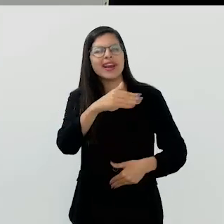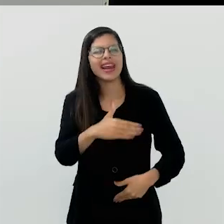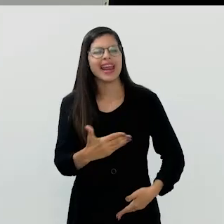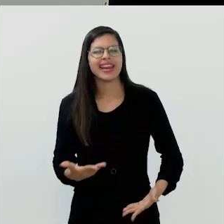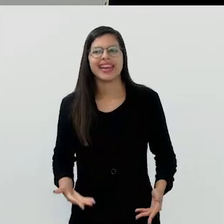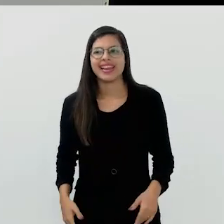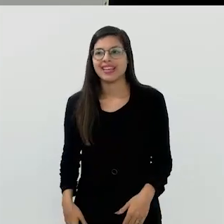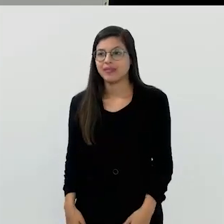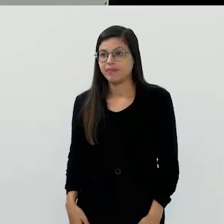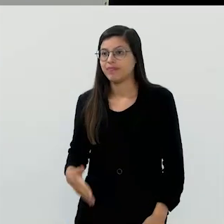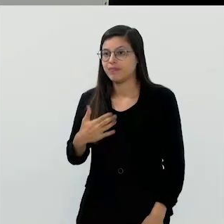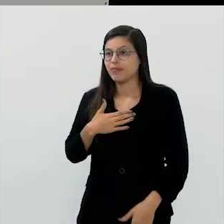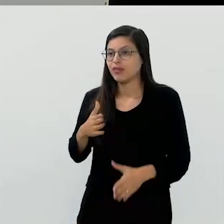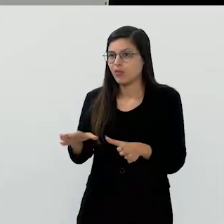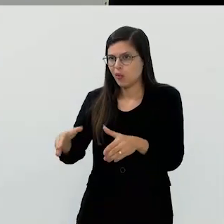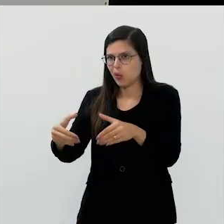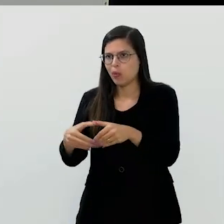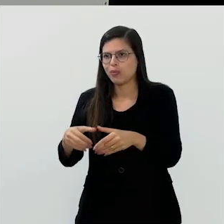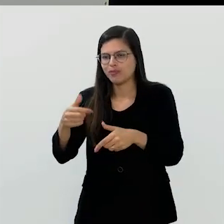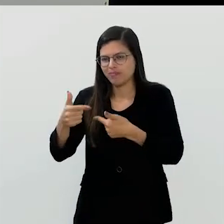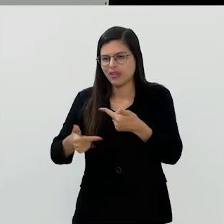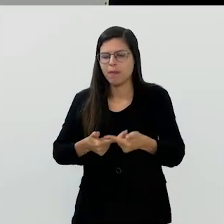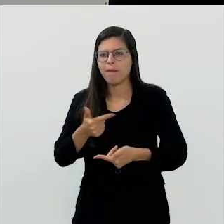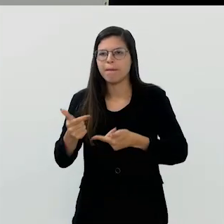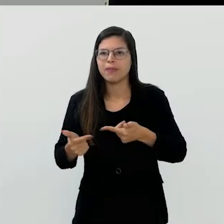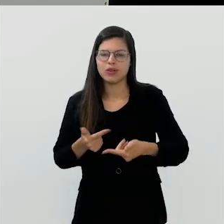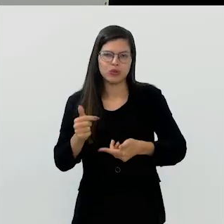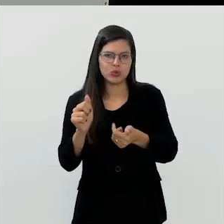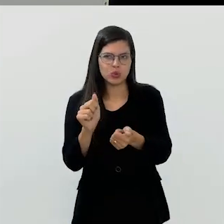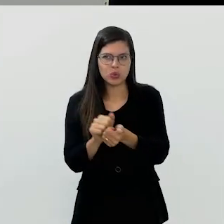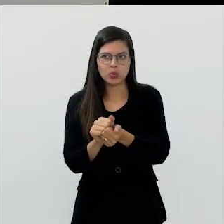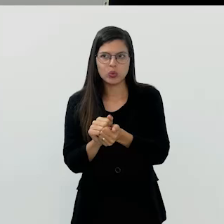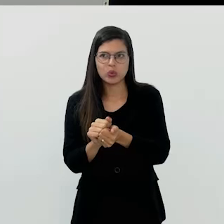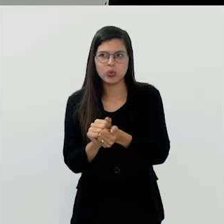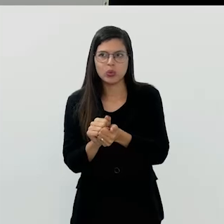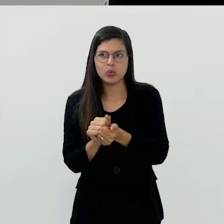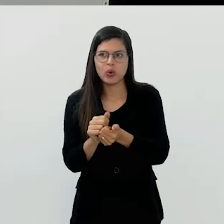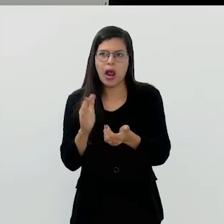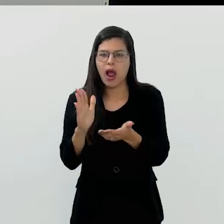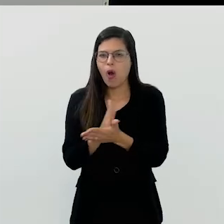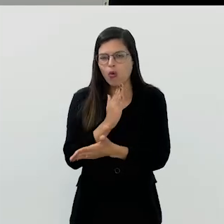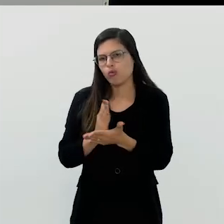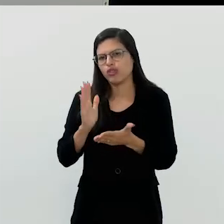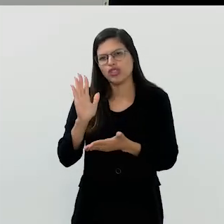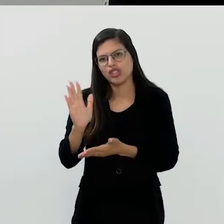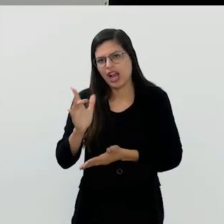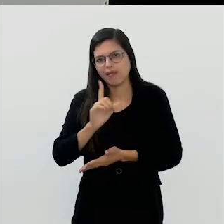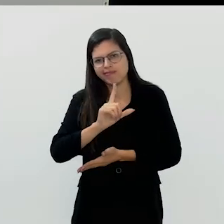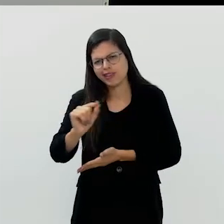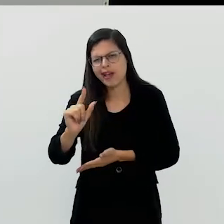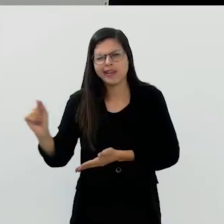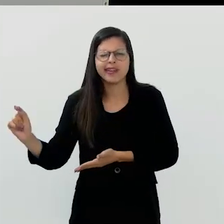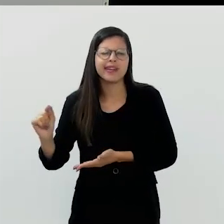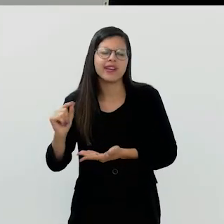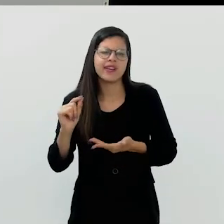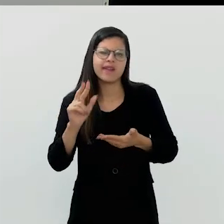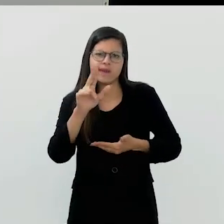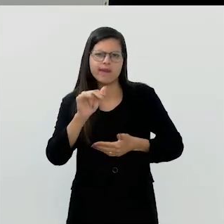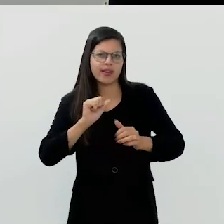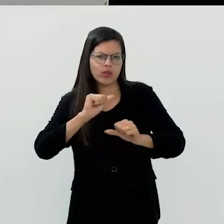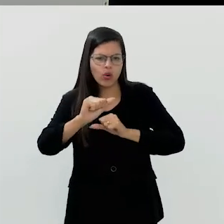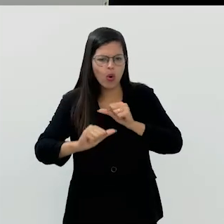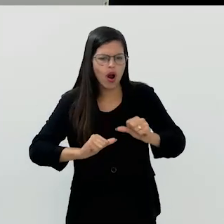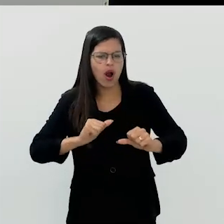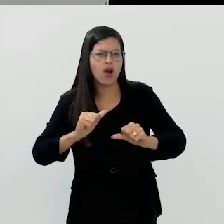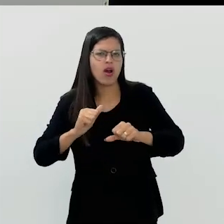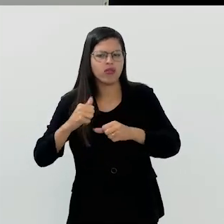aí? Essa aí é a minha equipe aí, alguns que ainda estão ainda hoje, alguns a gente já se dispersou. Porque se vai trocando com o tempo, né? Às